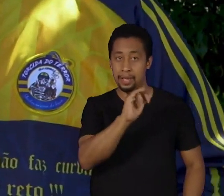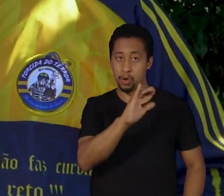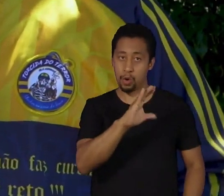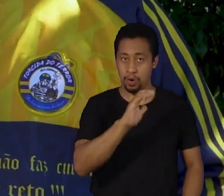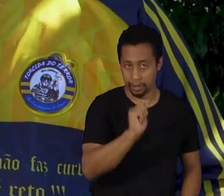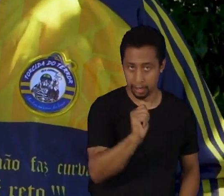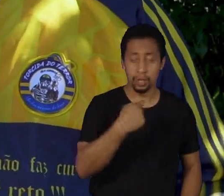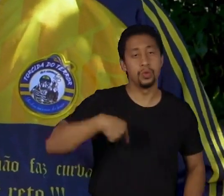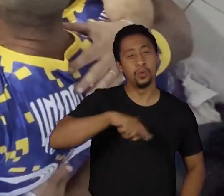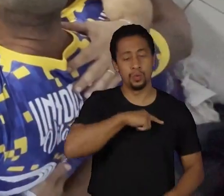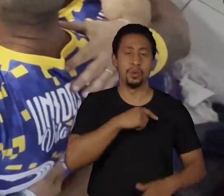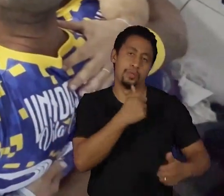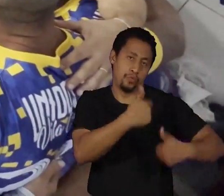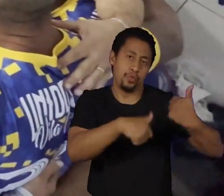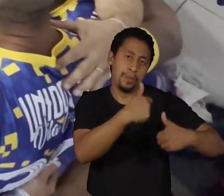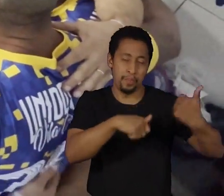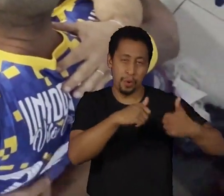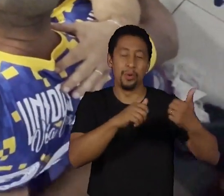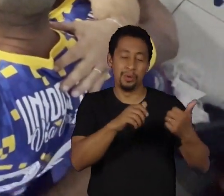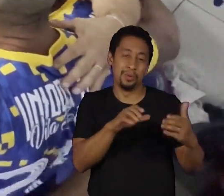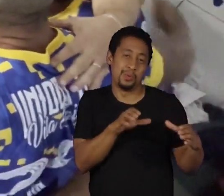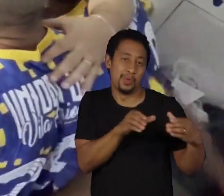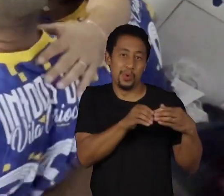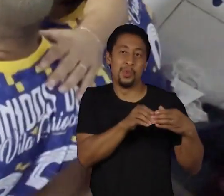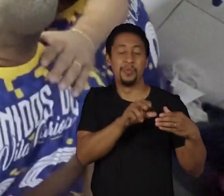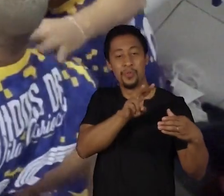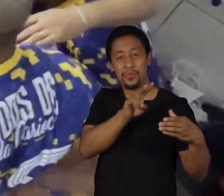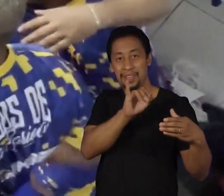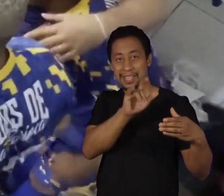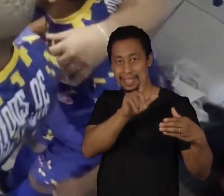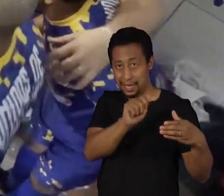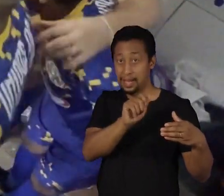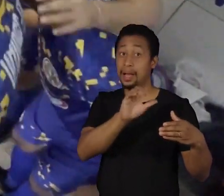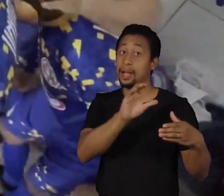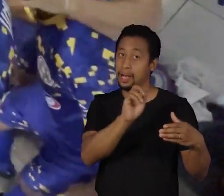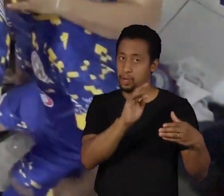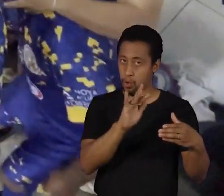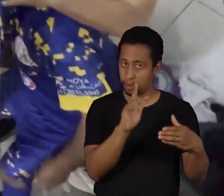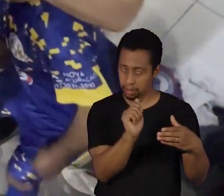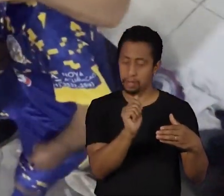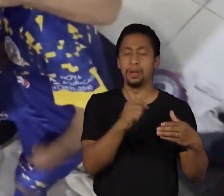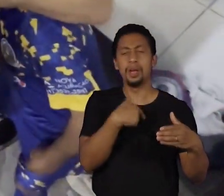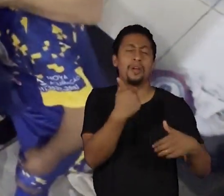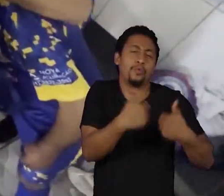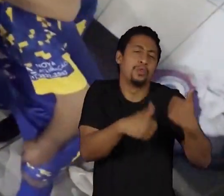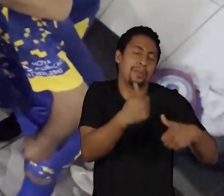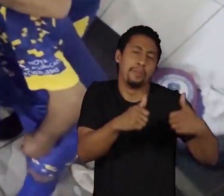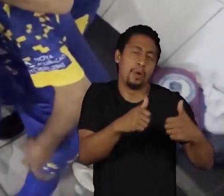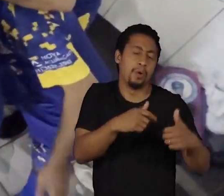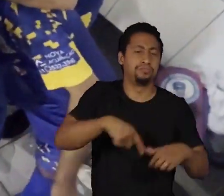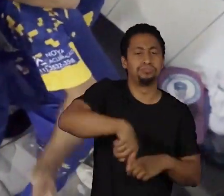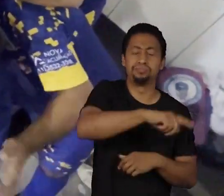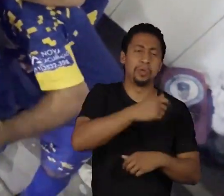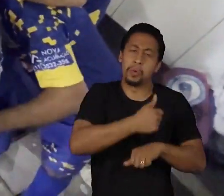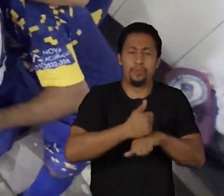chama Unidos da Vila Carioca, que a raiz da nossa história é o futebol de Várzea.